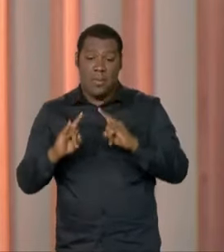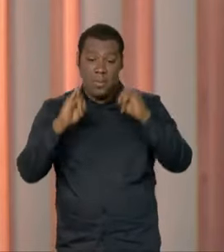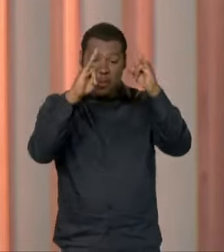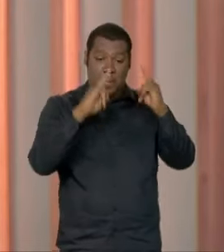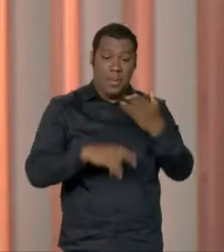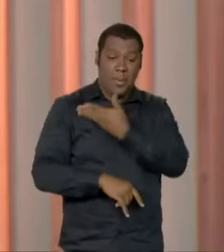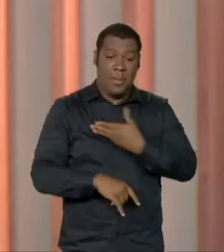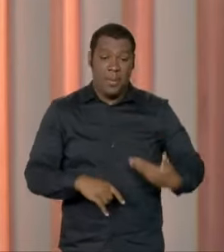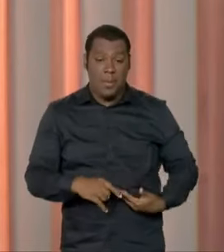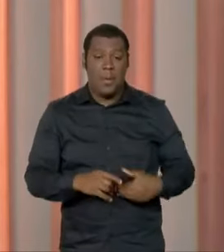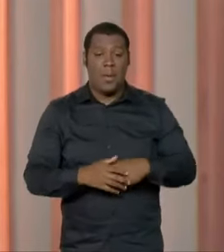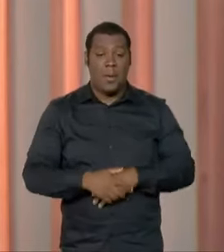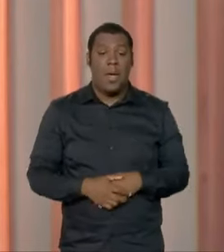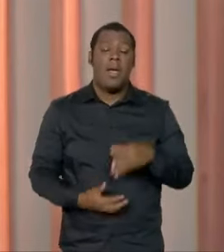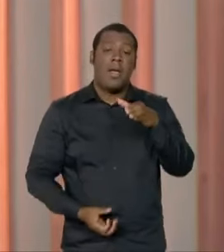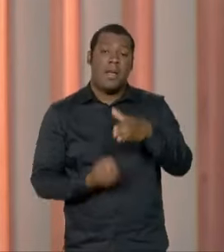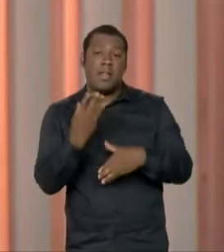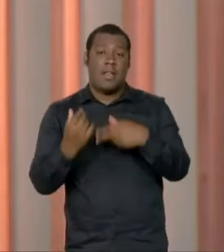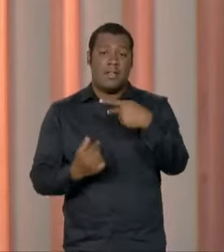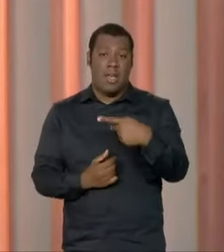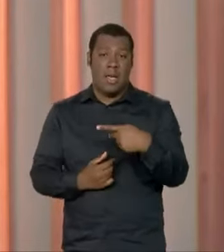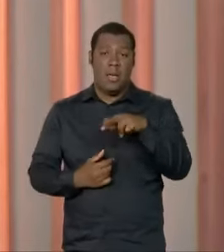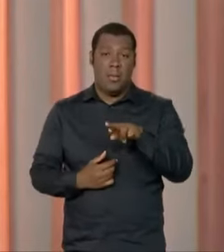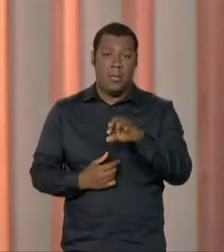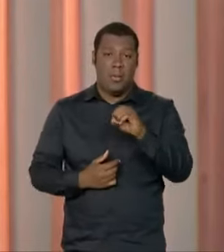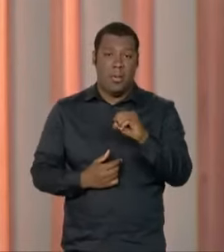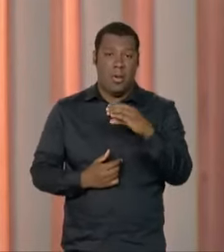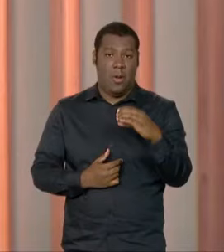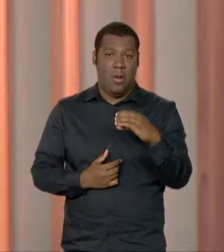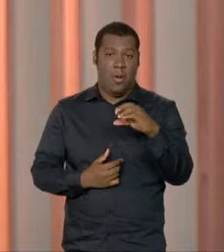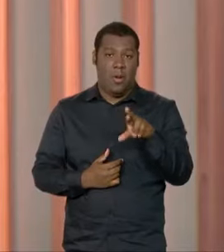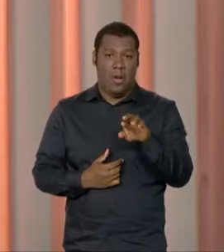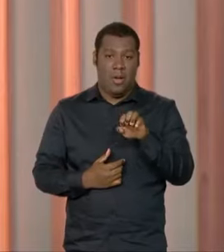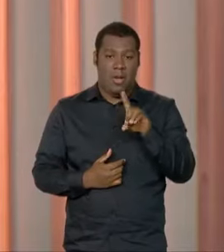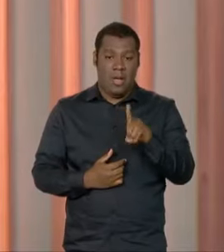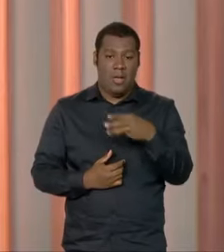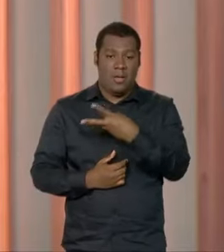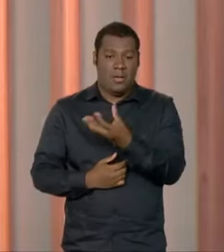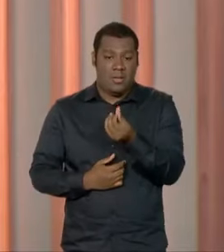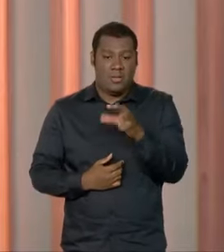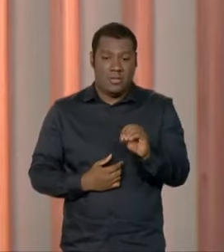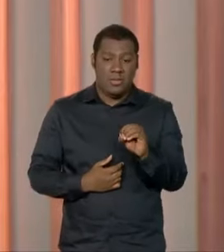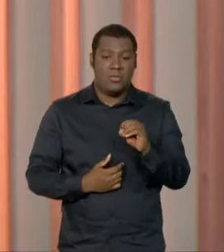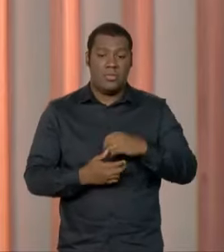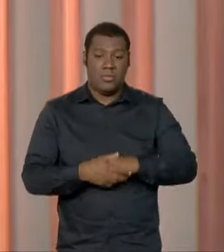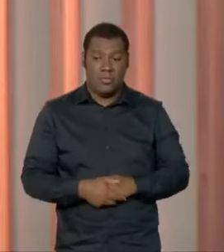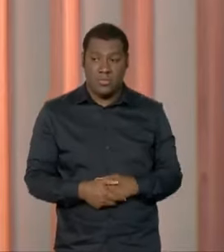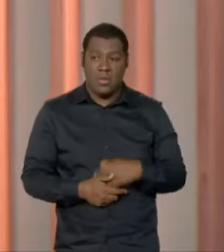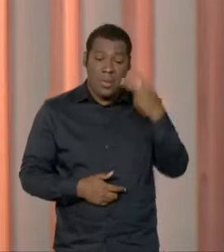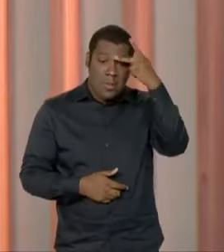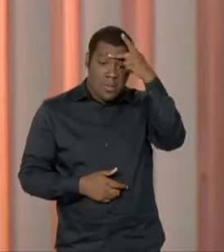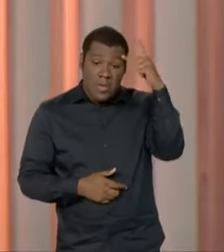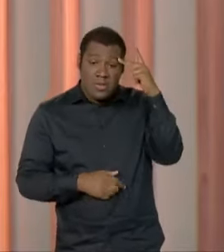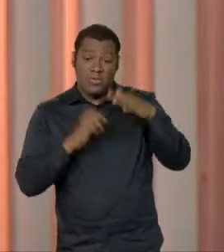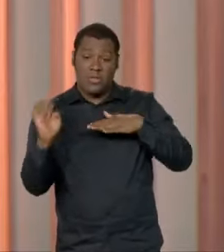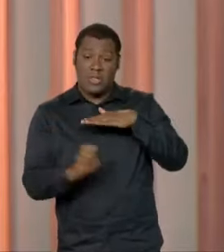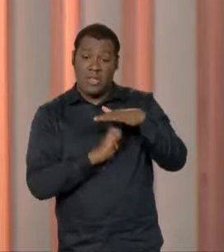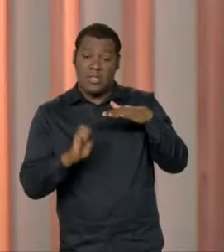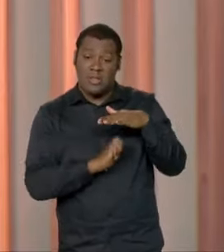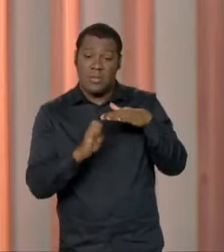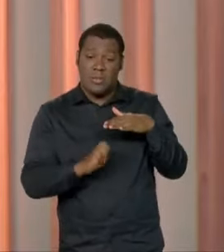cria o Procred 360 para MEIs e microempresas com faturamento anual limitado